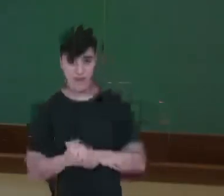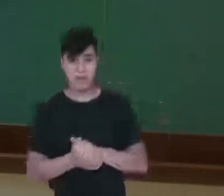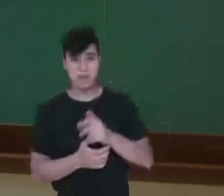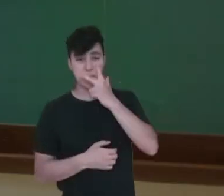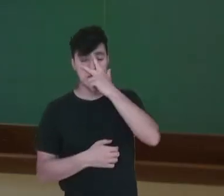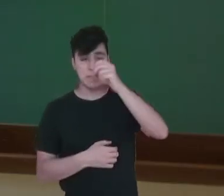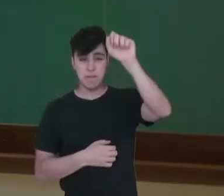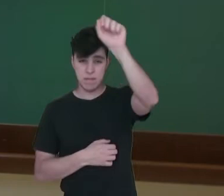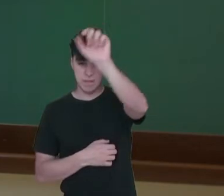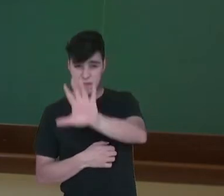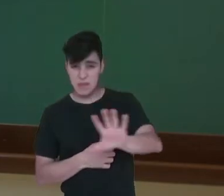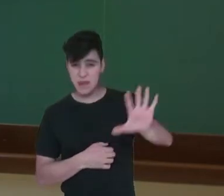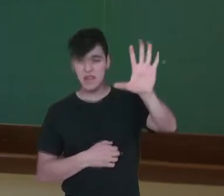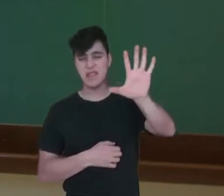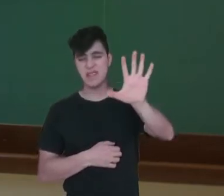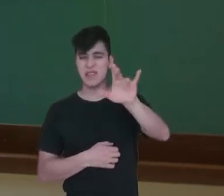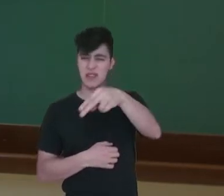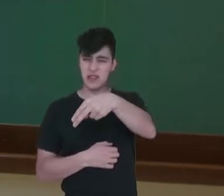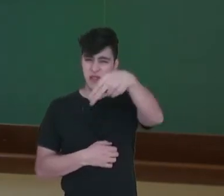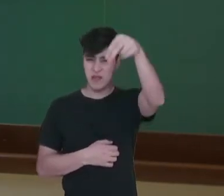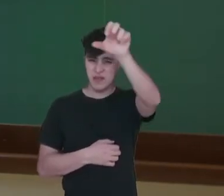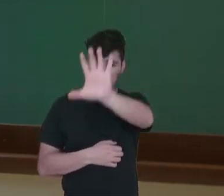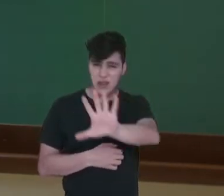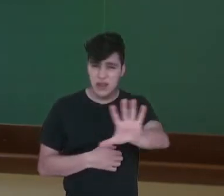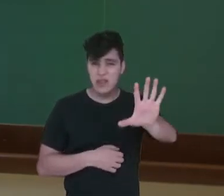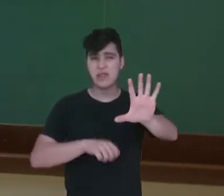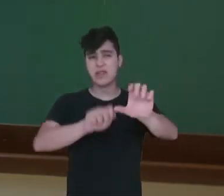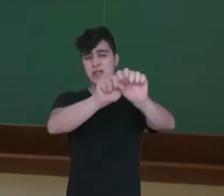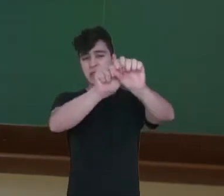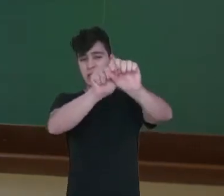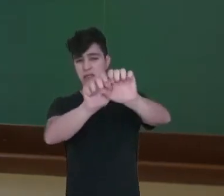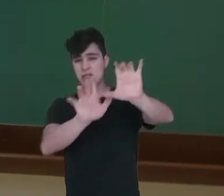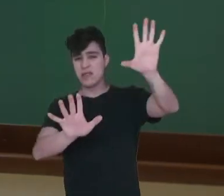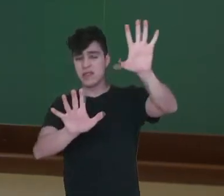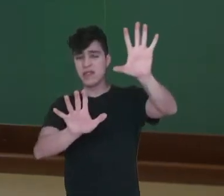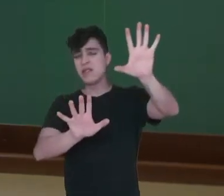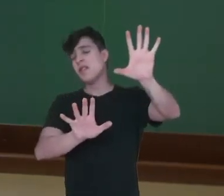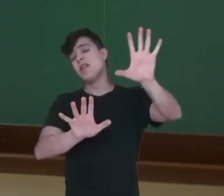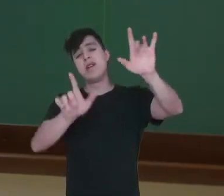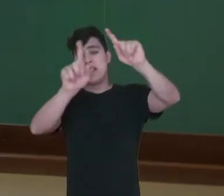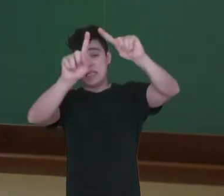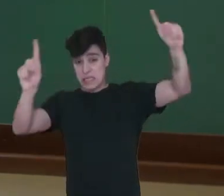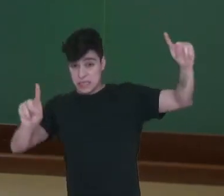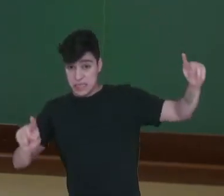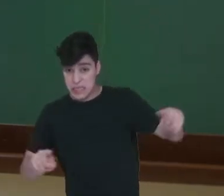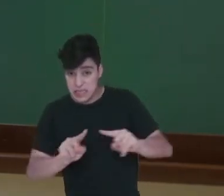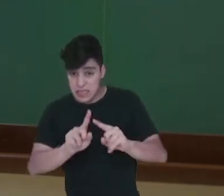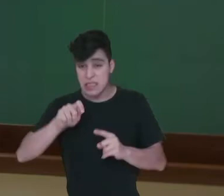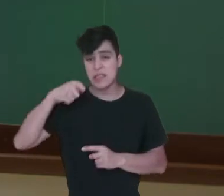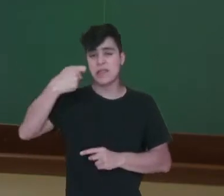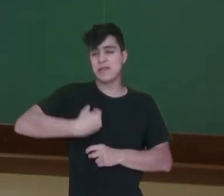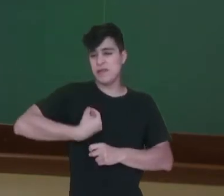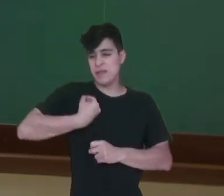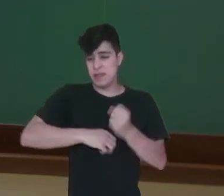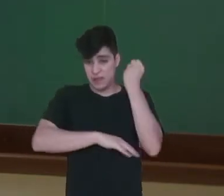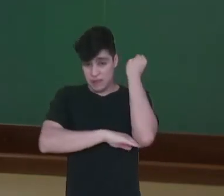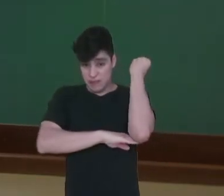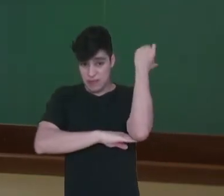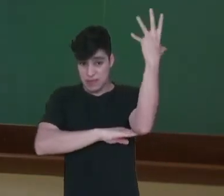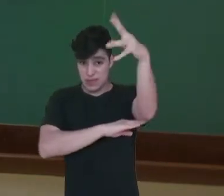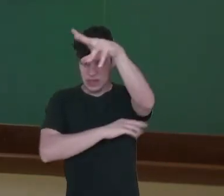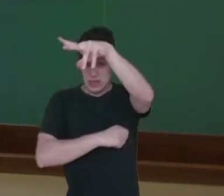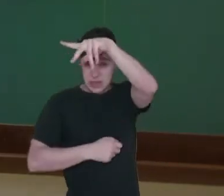porção aqui, mais ao norte, se estendendo para a região central do Brasil, é a presença da floresta